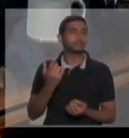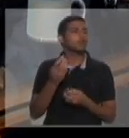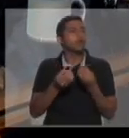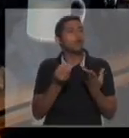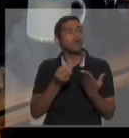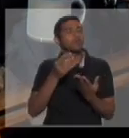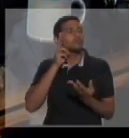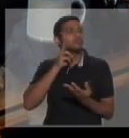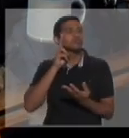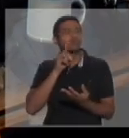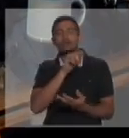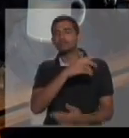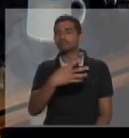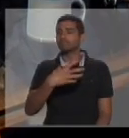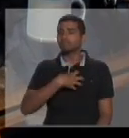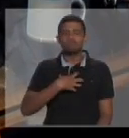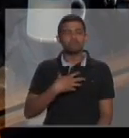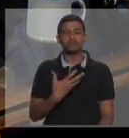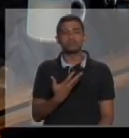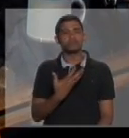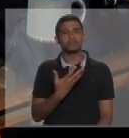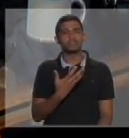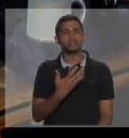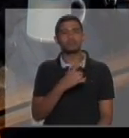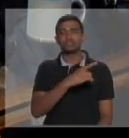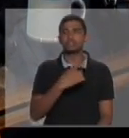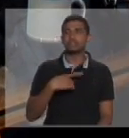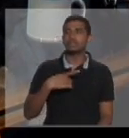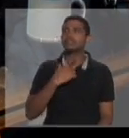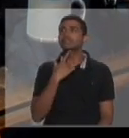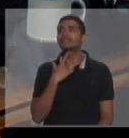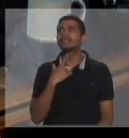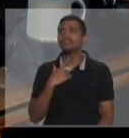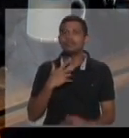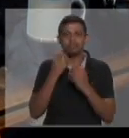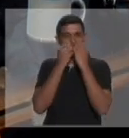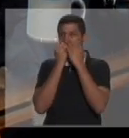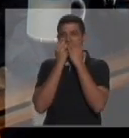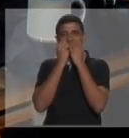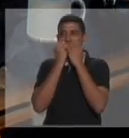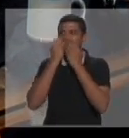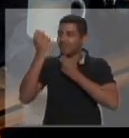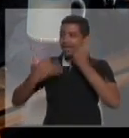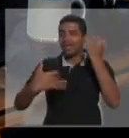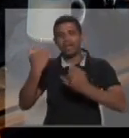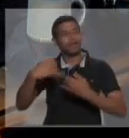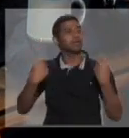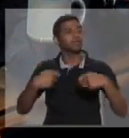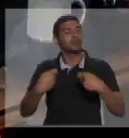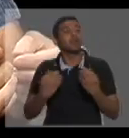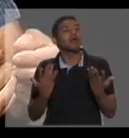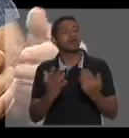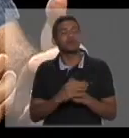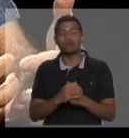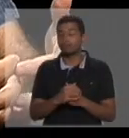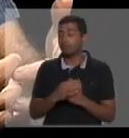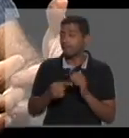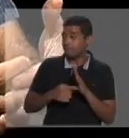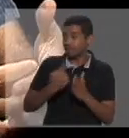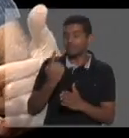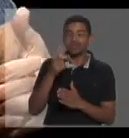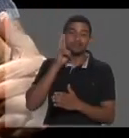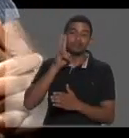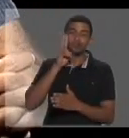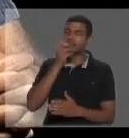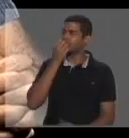que numa história que te move, que te traz o desejo de contá-la? Olha, primeiro a história